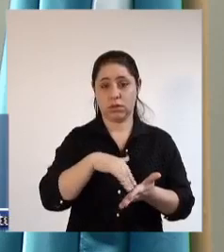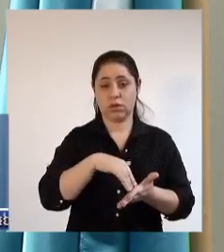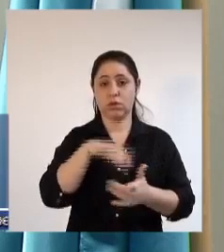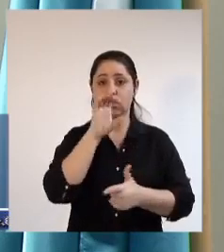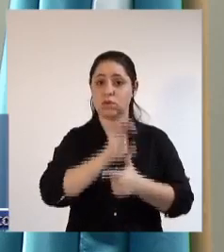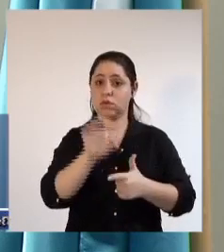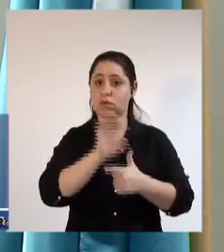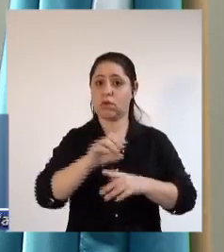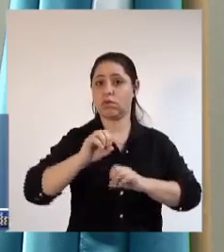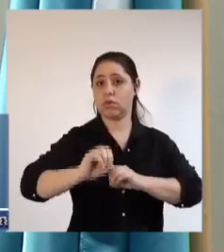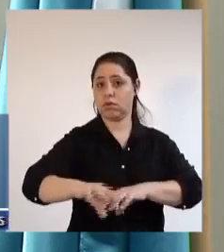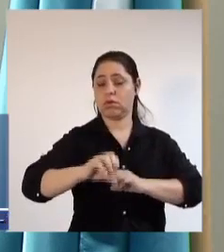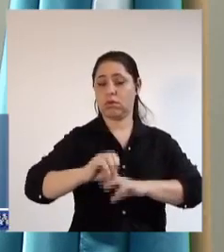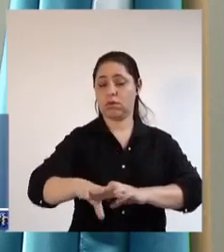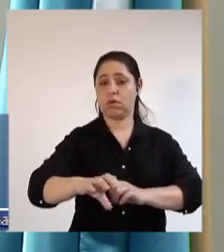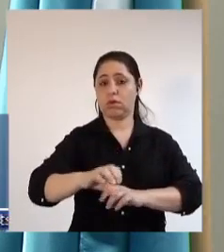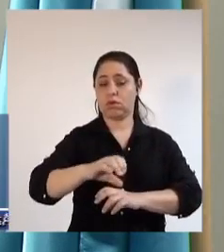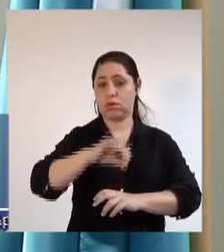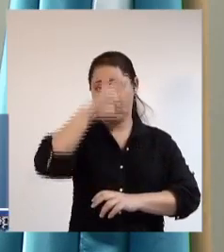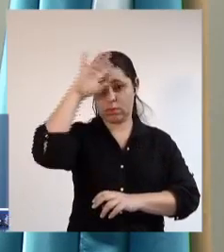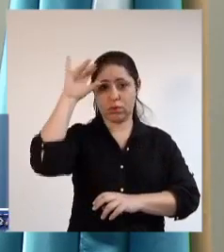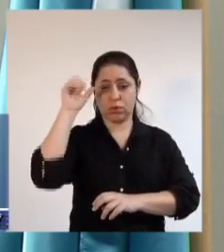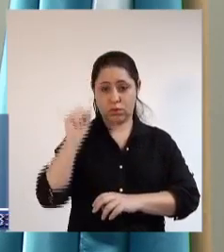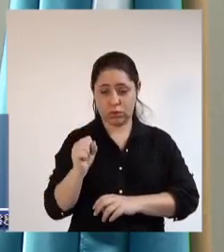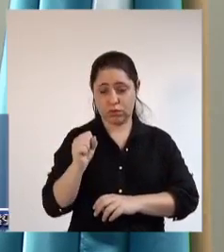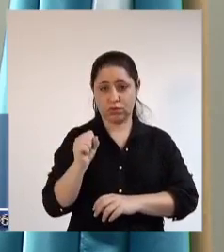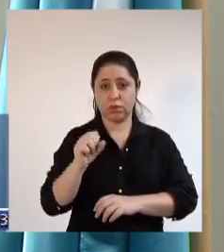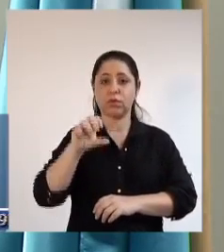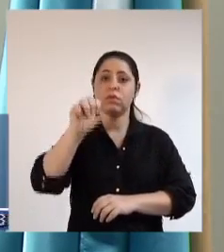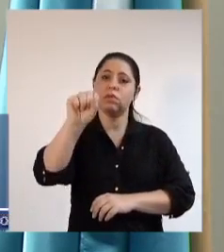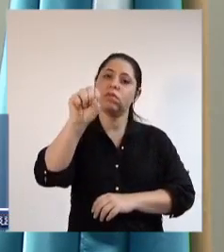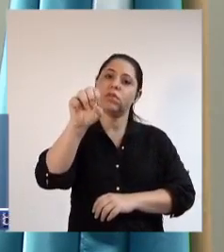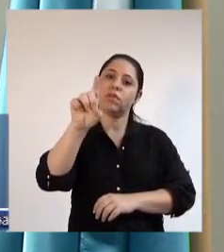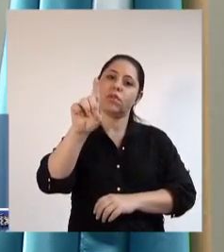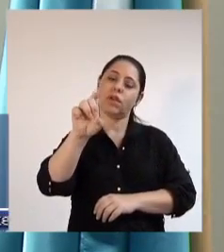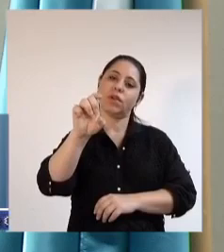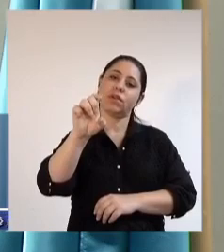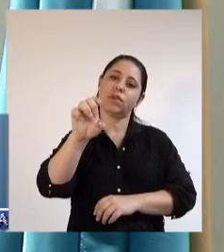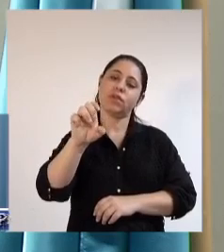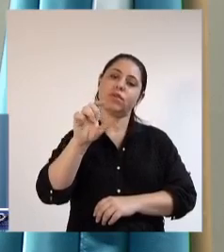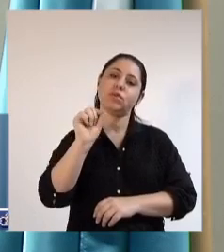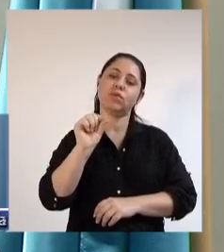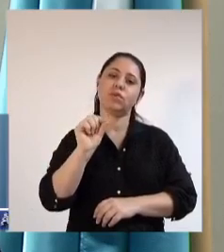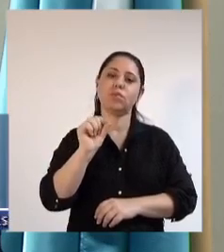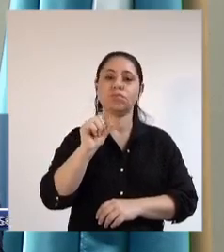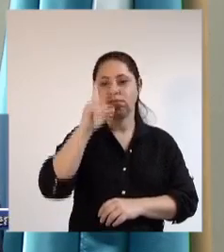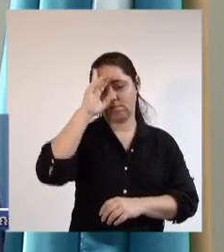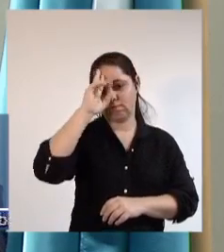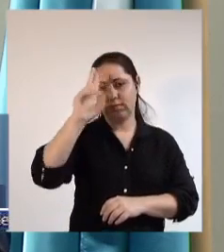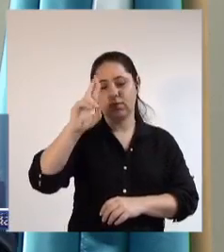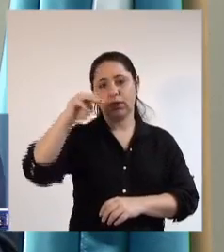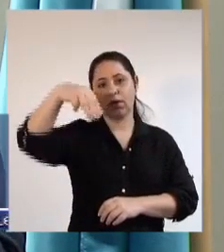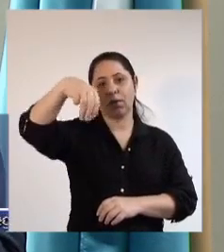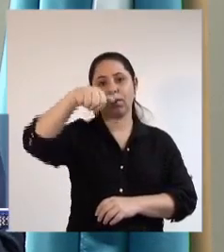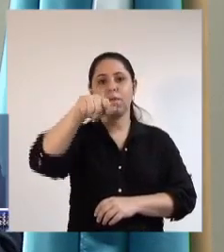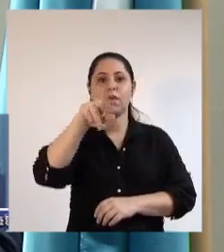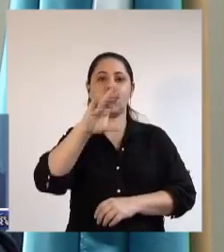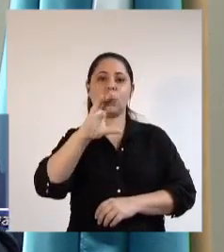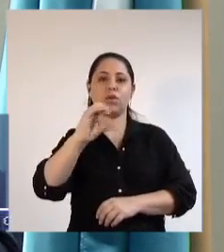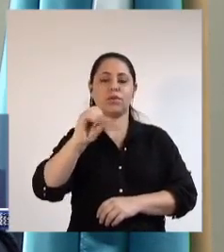estado de educação do mato grosso do sul sed titular marcos vinício júnior